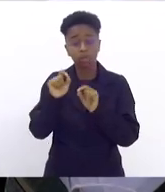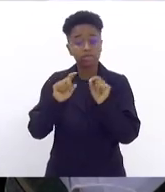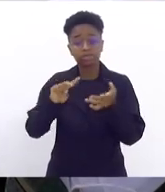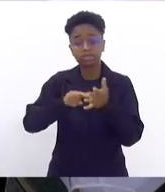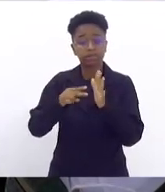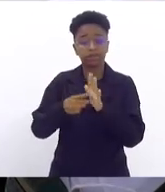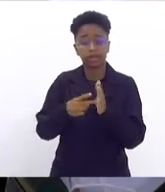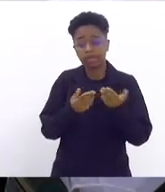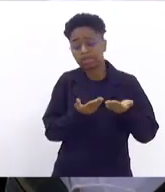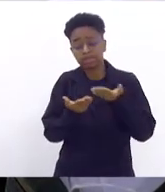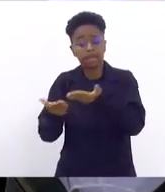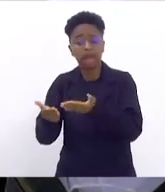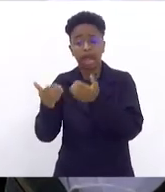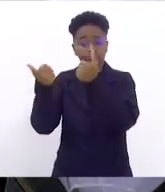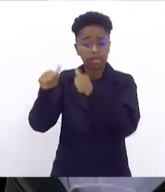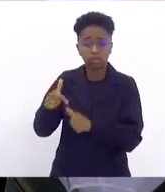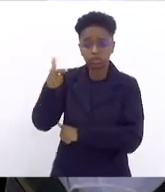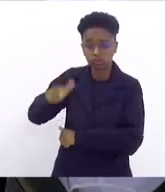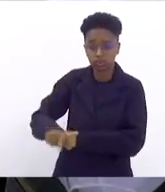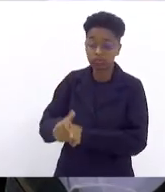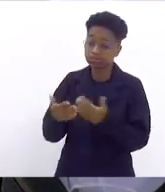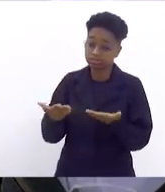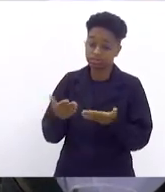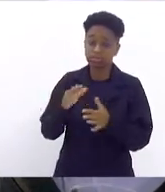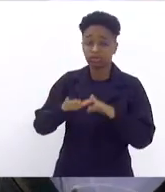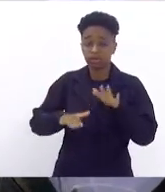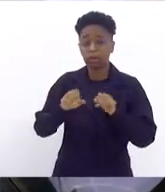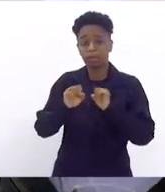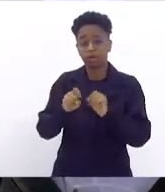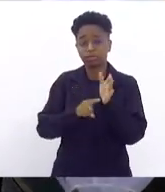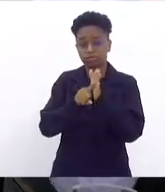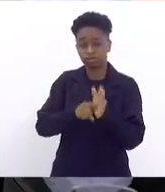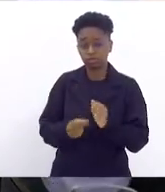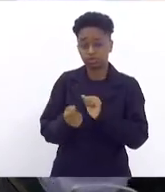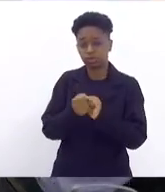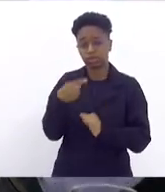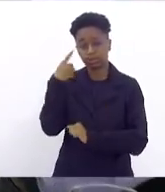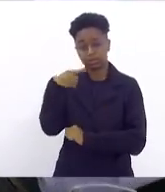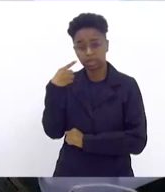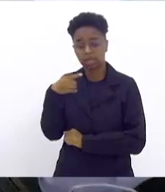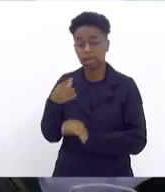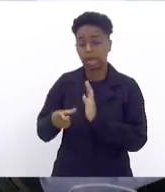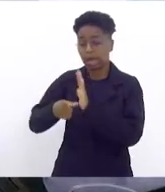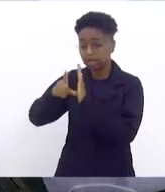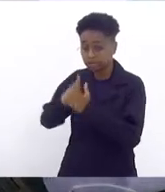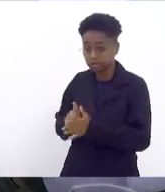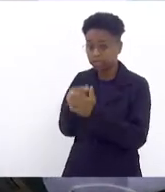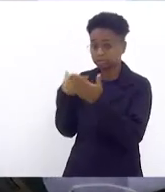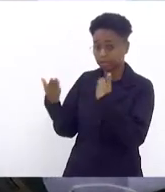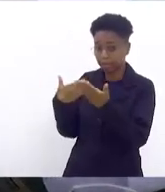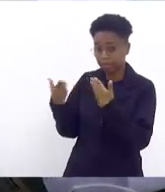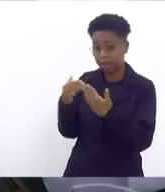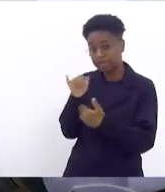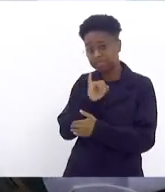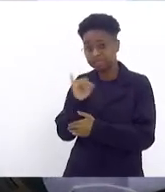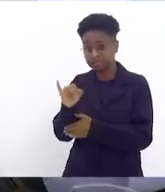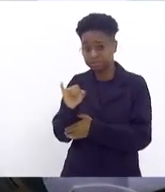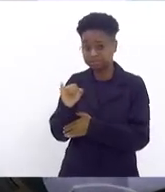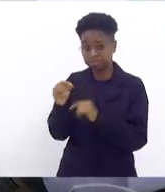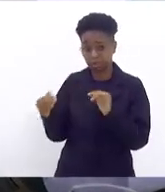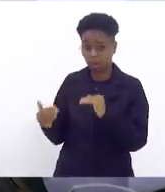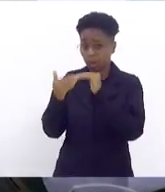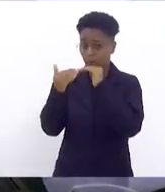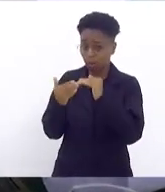Né? Se tem, se a gente não poderia consultar a deputada antes, né, para poder, se for esse o